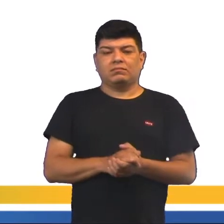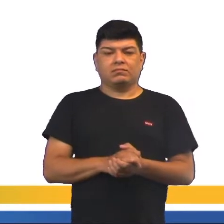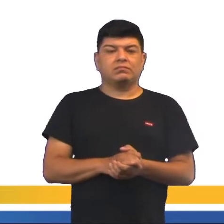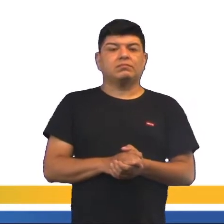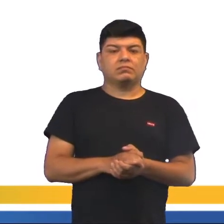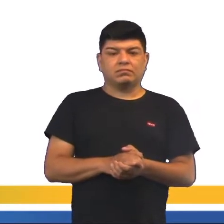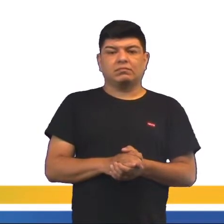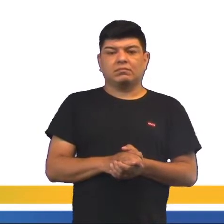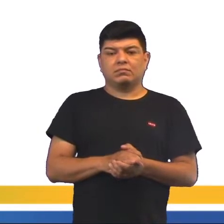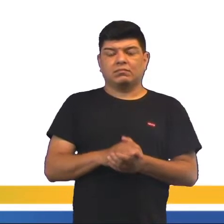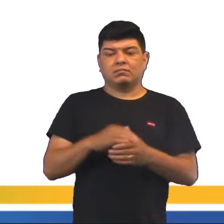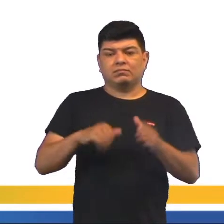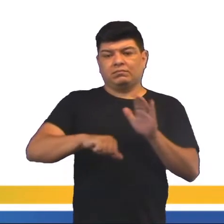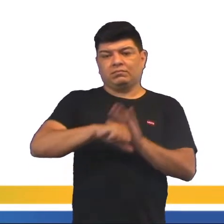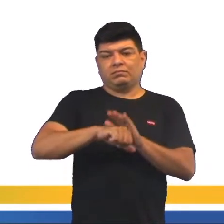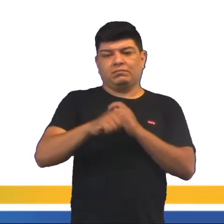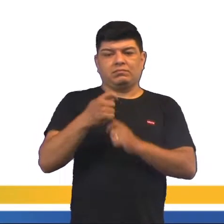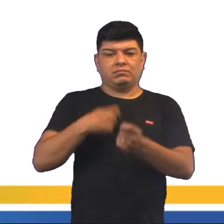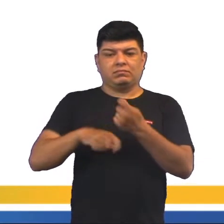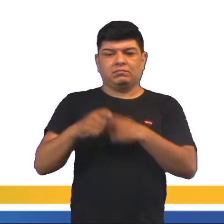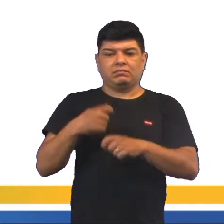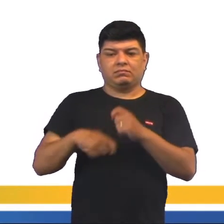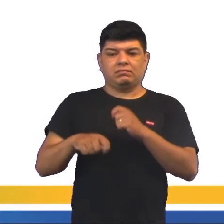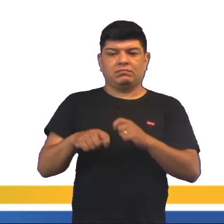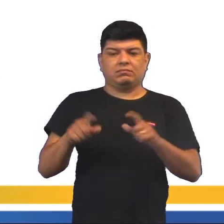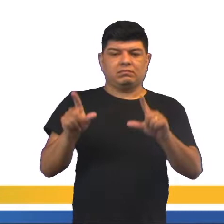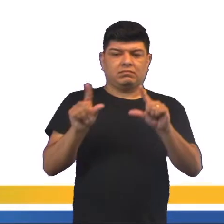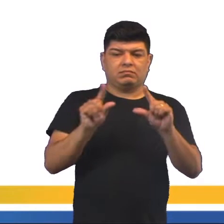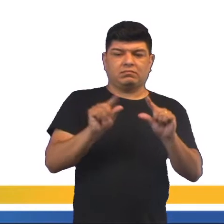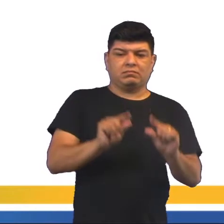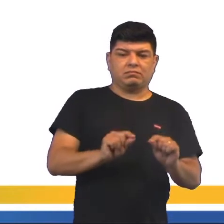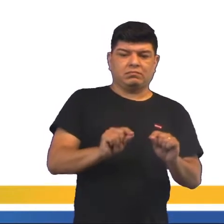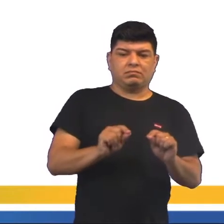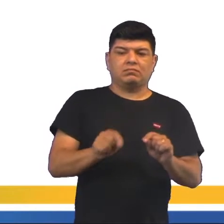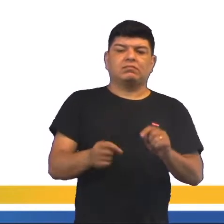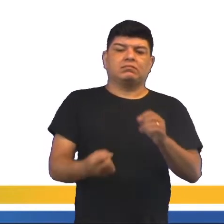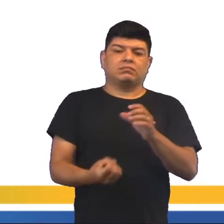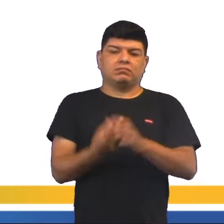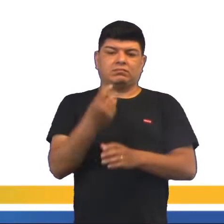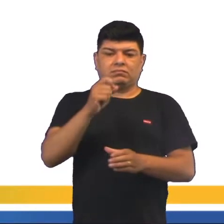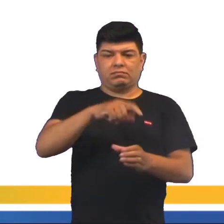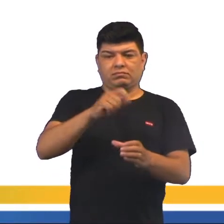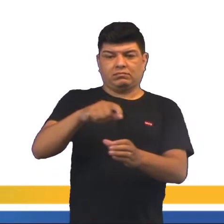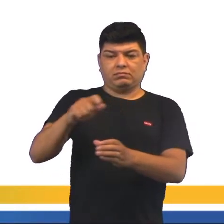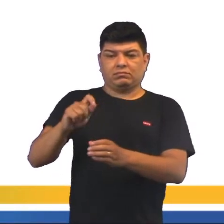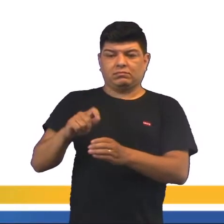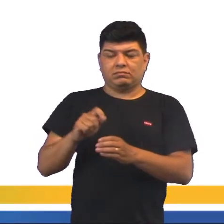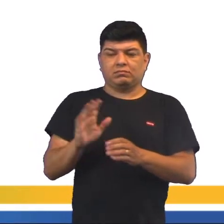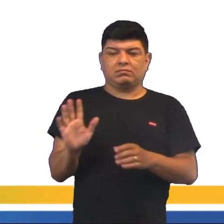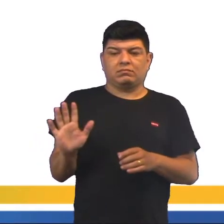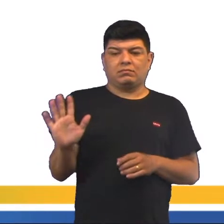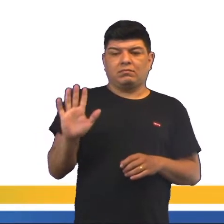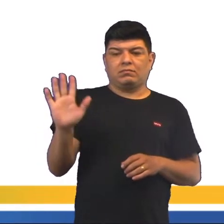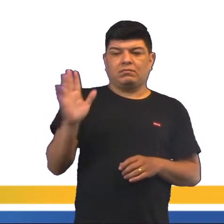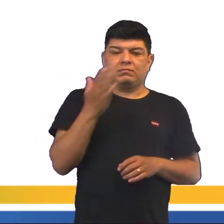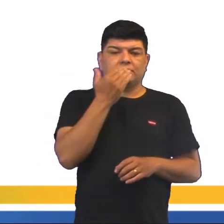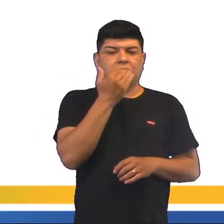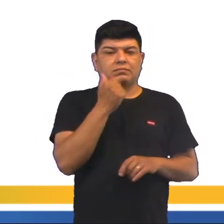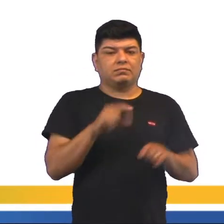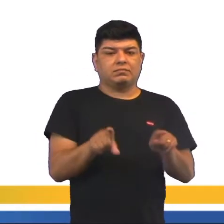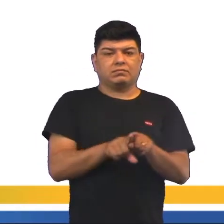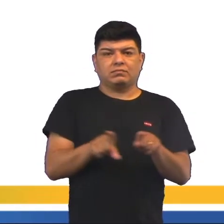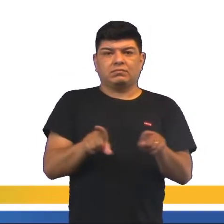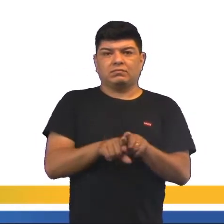contexto desencadeou uma crise econômica em razão da diminuição da produção agrícola e do encarecimento dos alimentos.